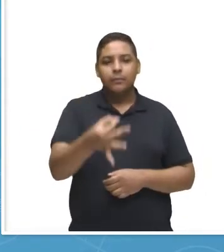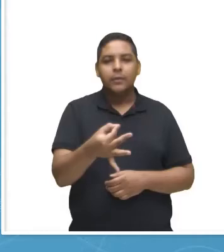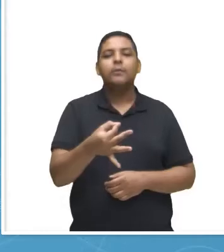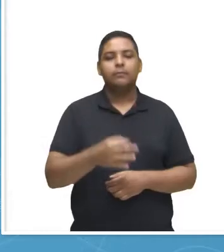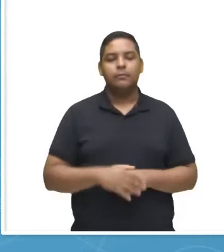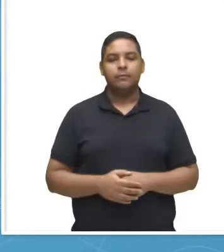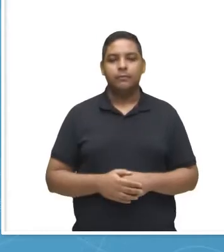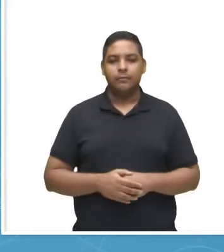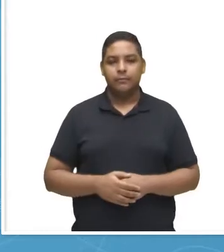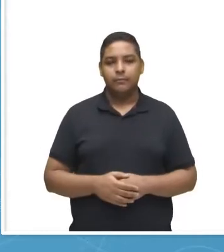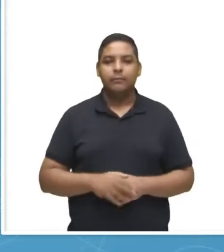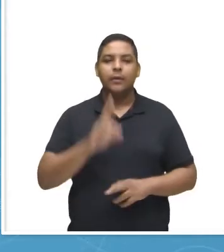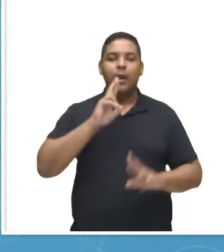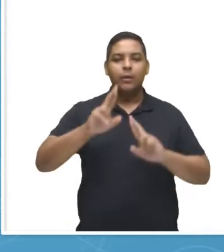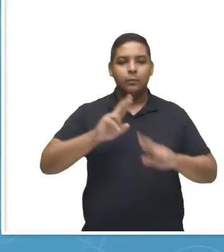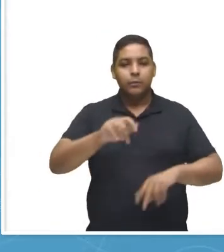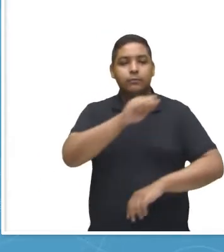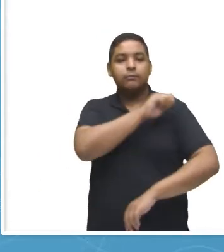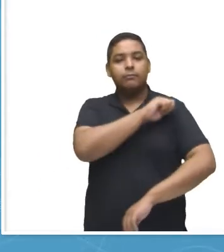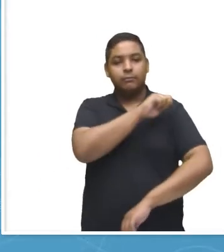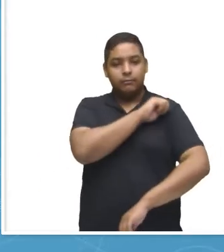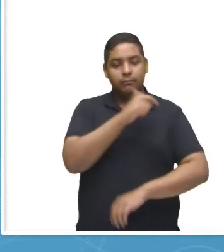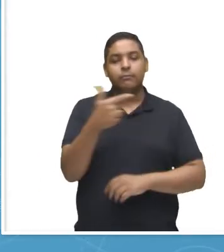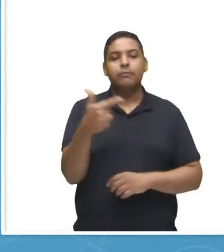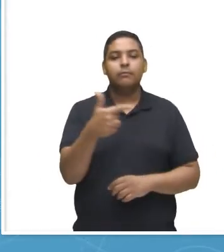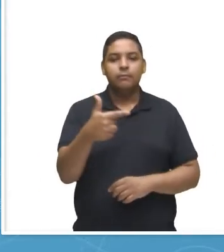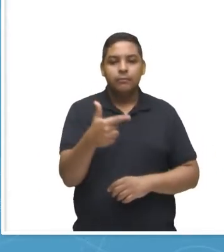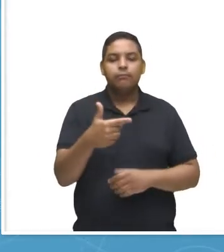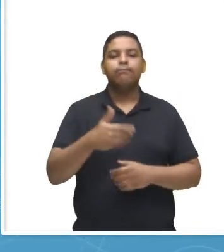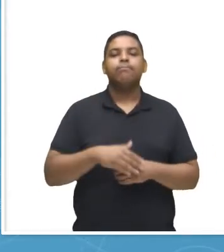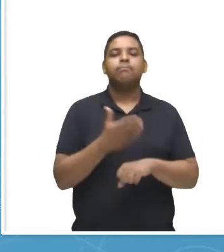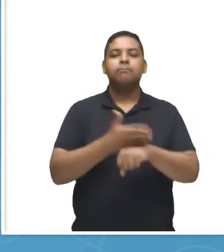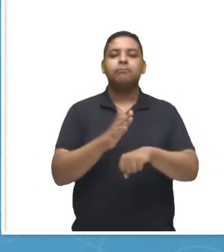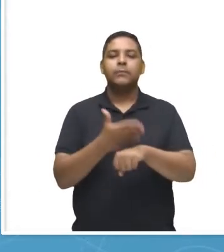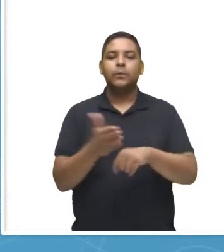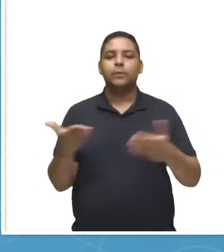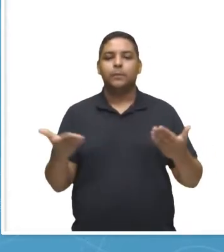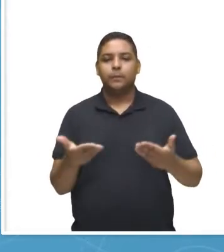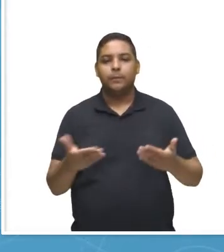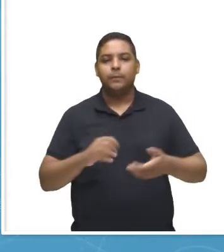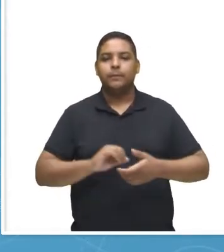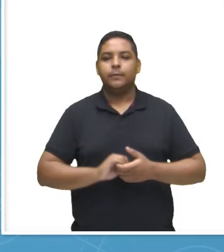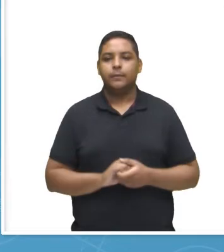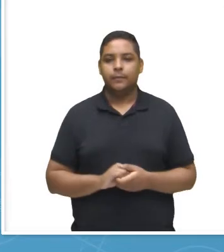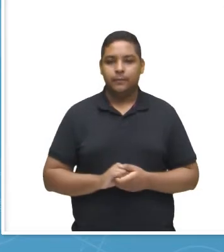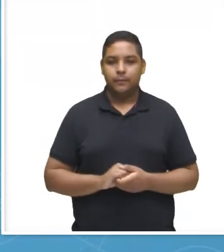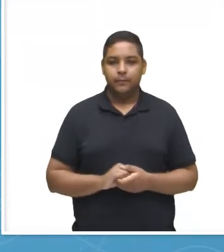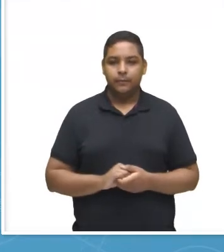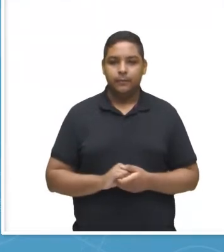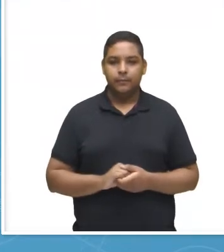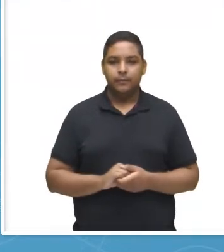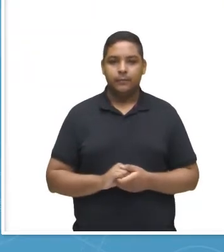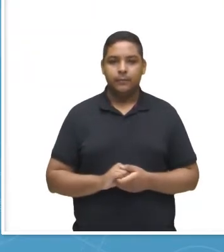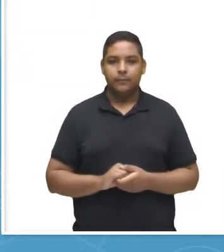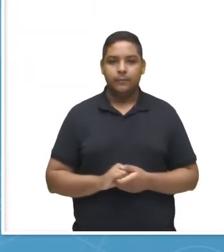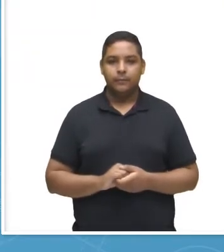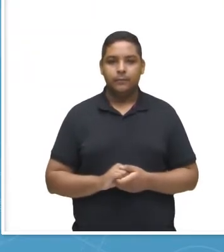nossos alunos com relação à segunda questão do praticando de hoje. Então, nós temos aí